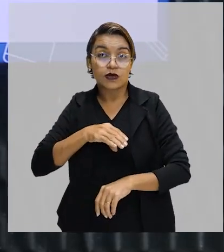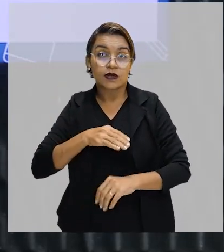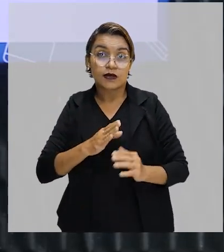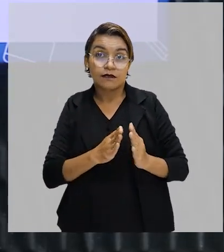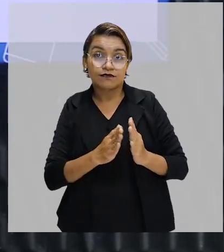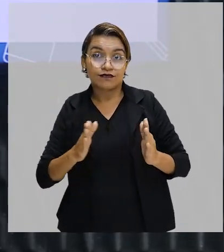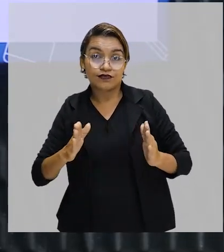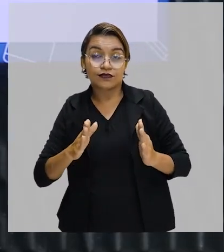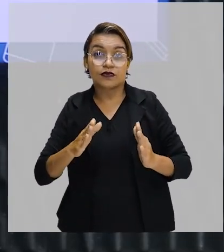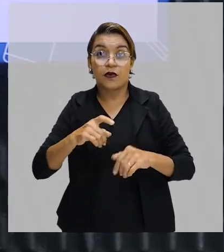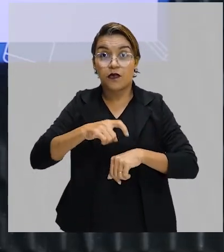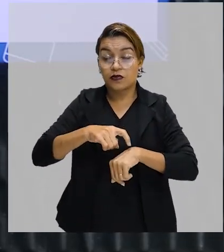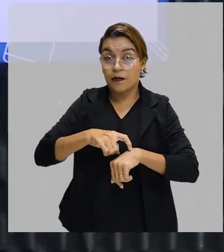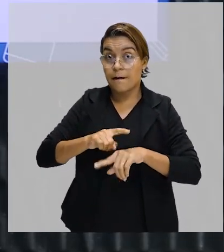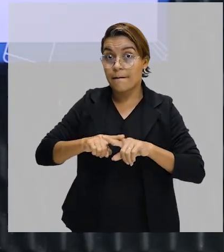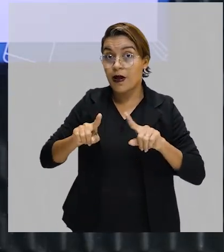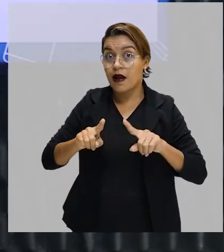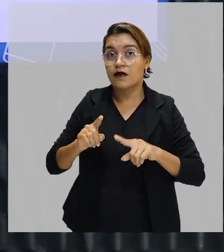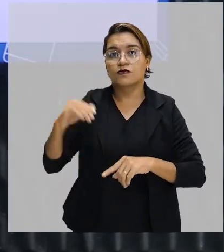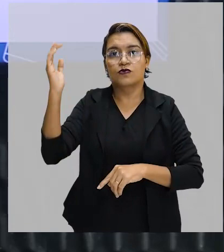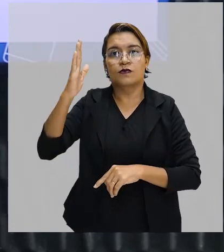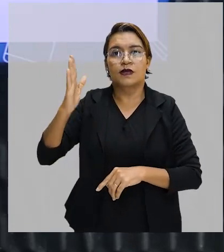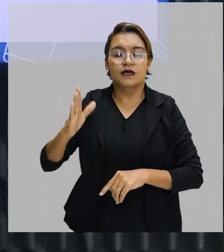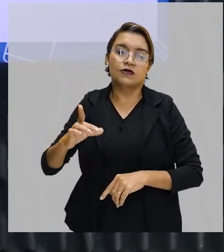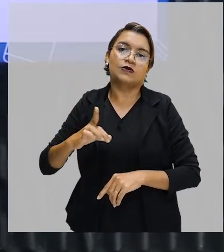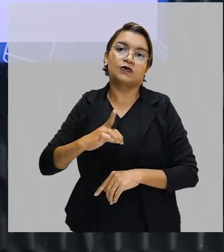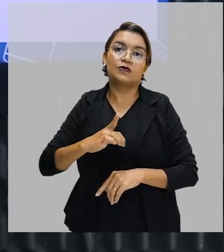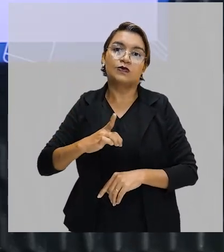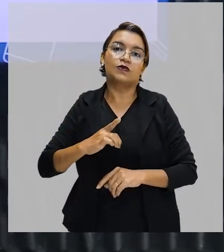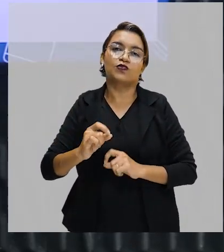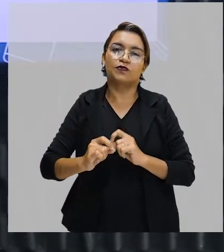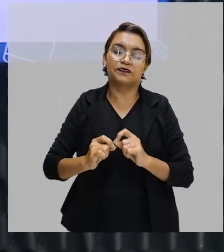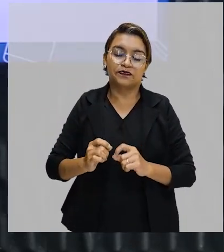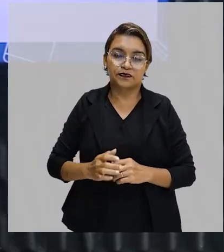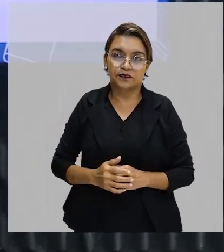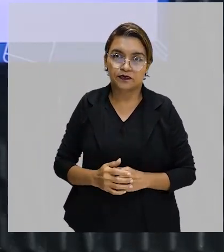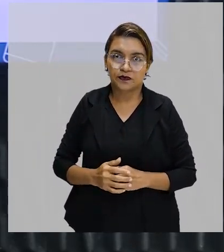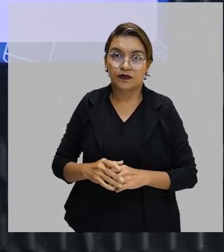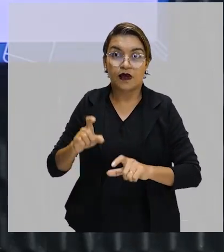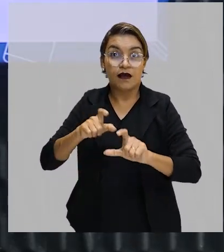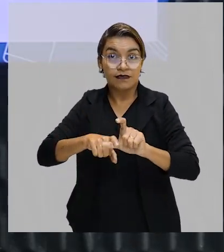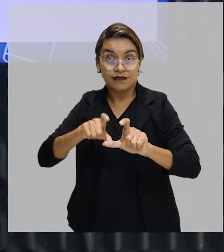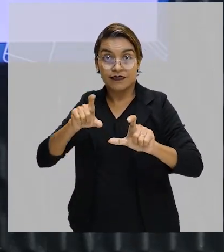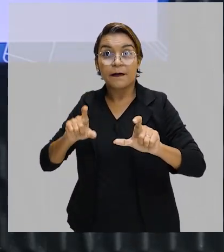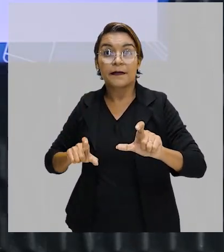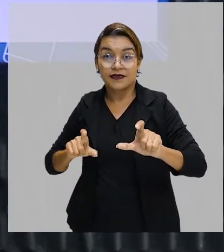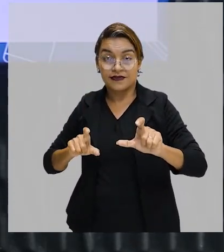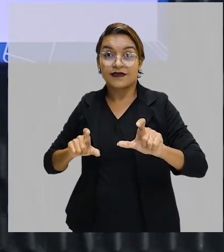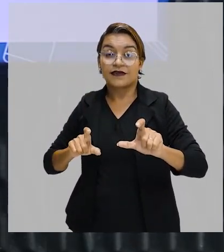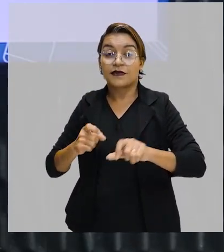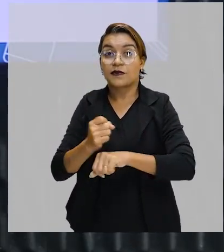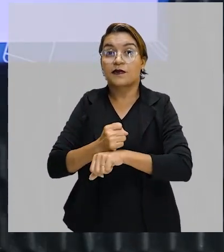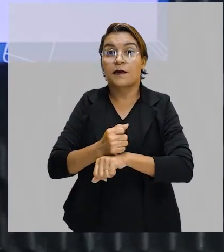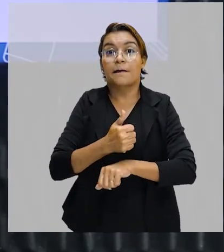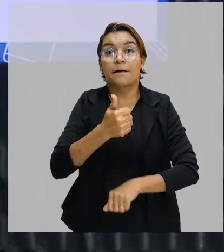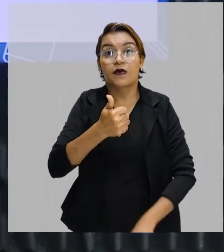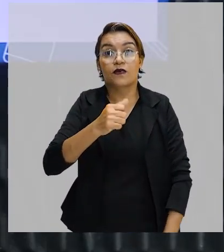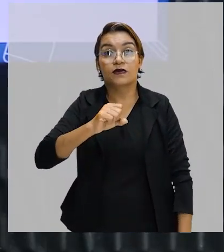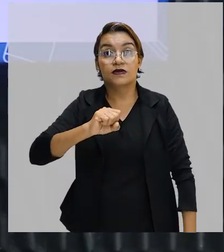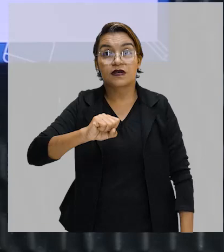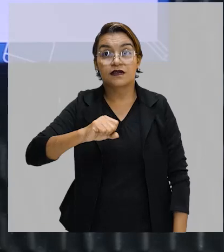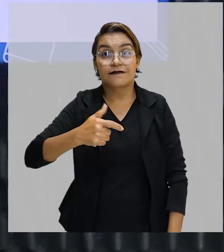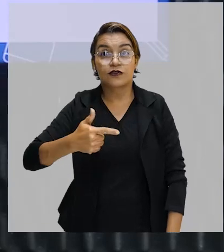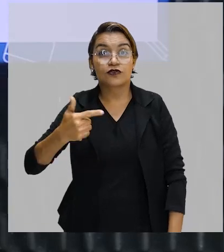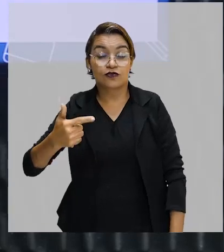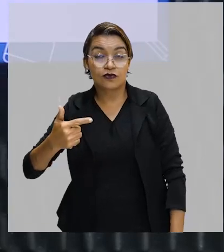mas o Brasil atingiu a sua independência em 1822